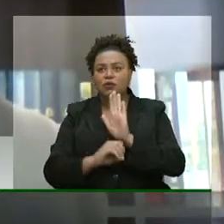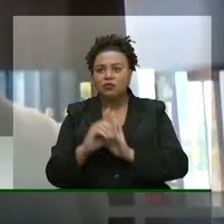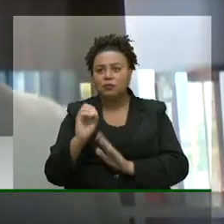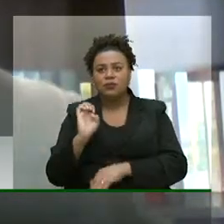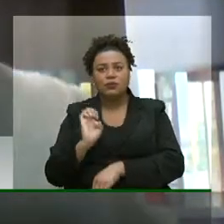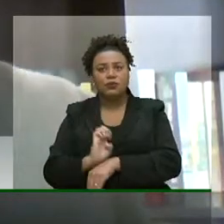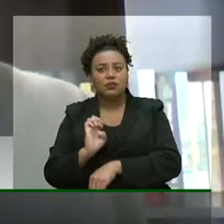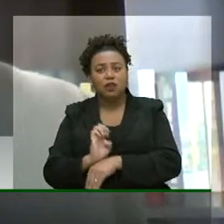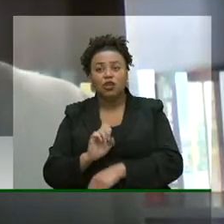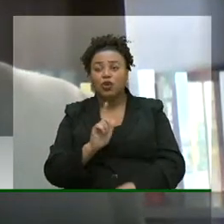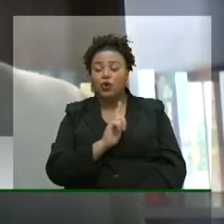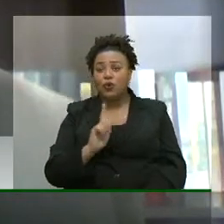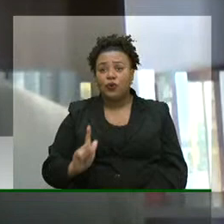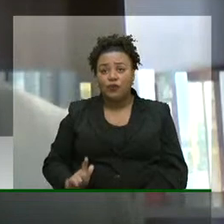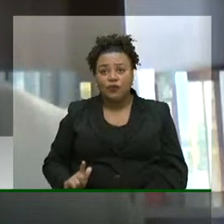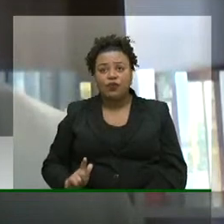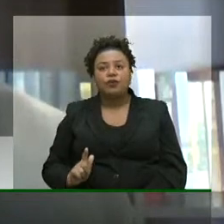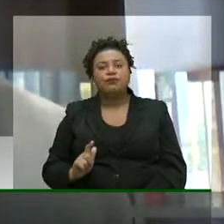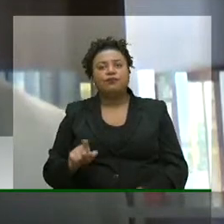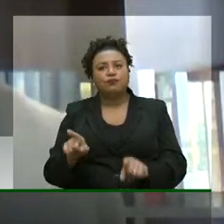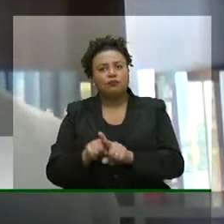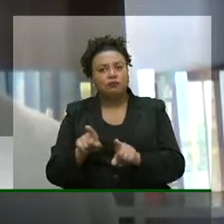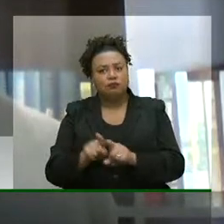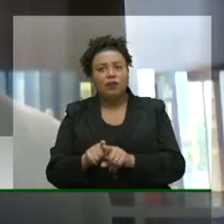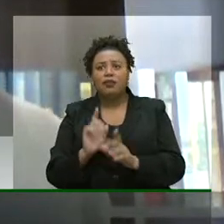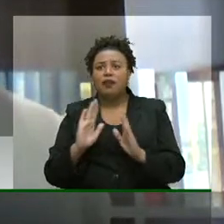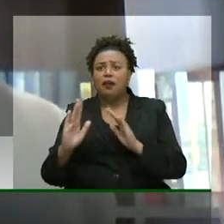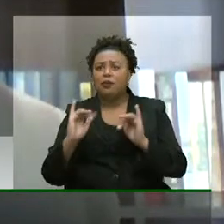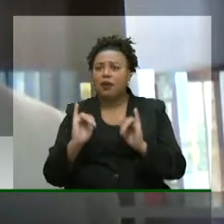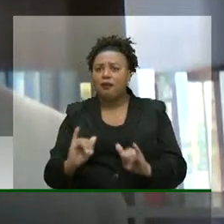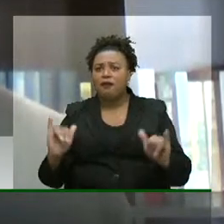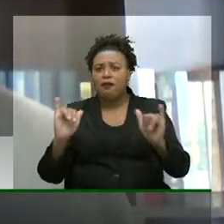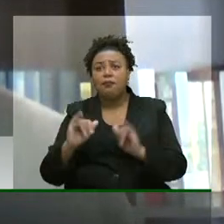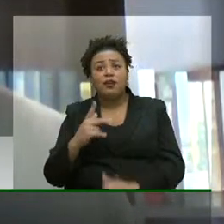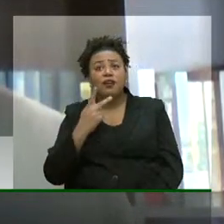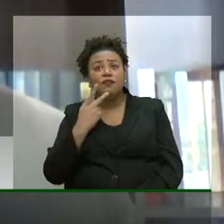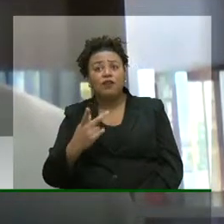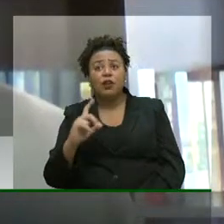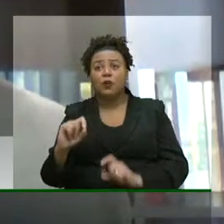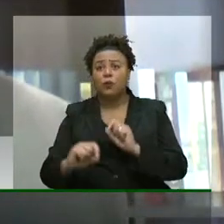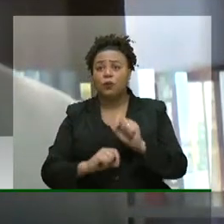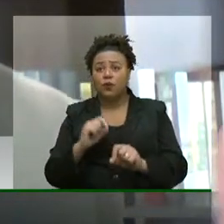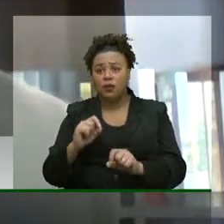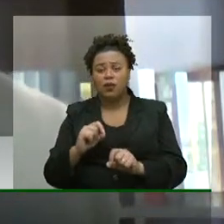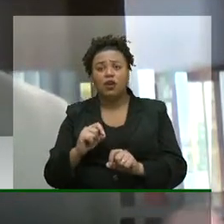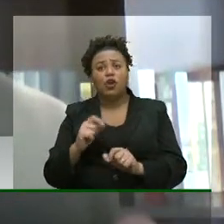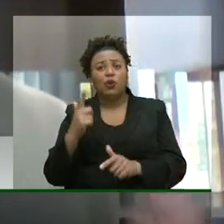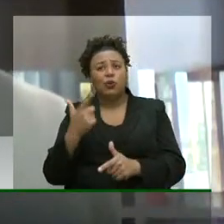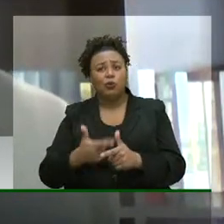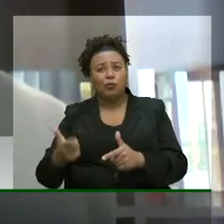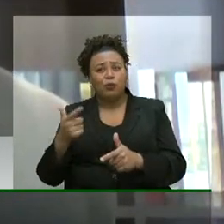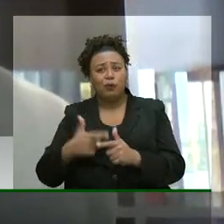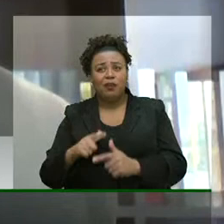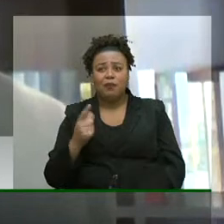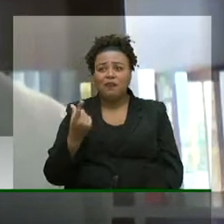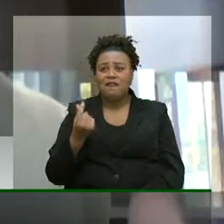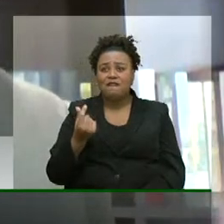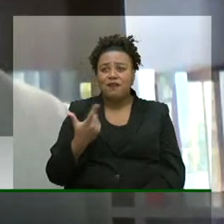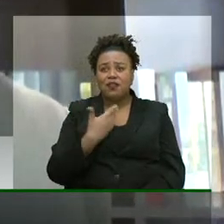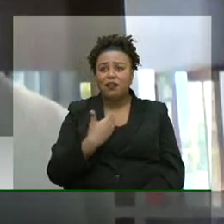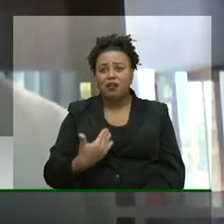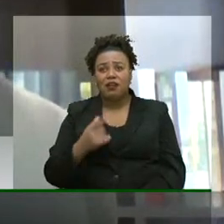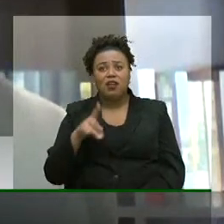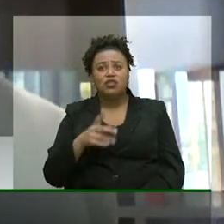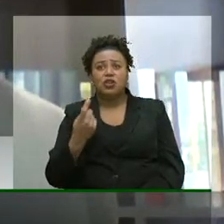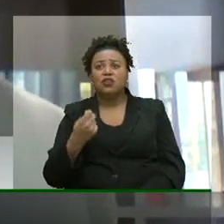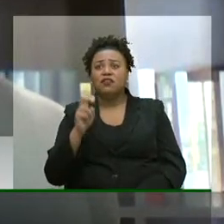Estado. O governador, inclusive, durante a campanha, disse que o problema das finanças públicas era só não